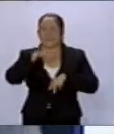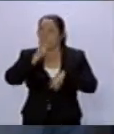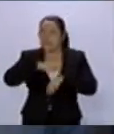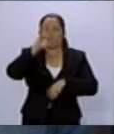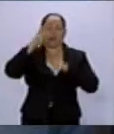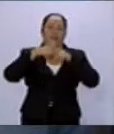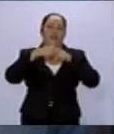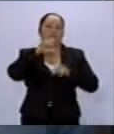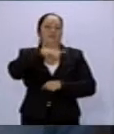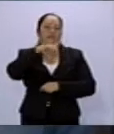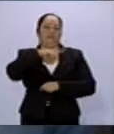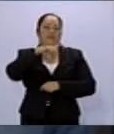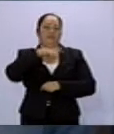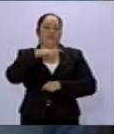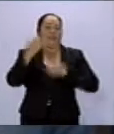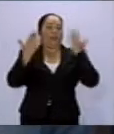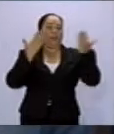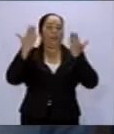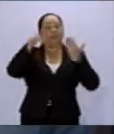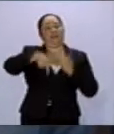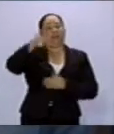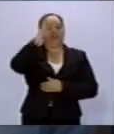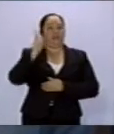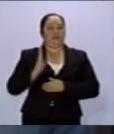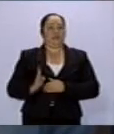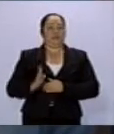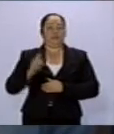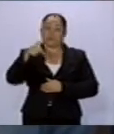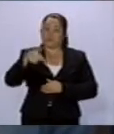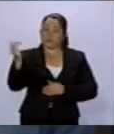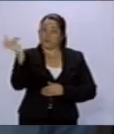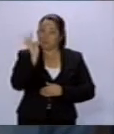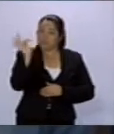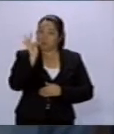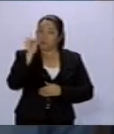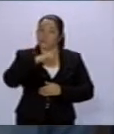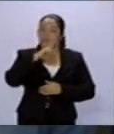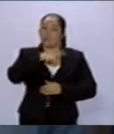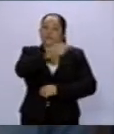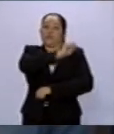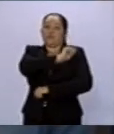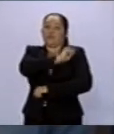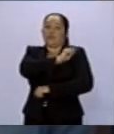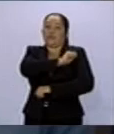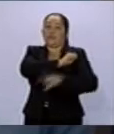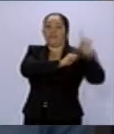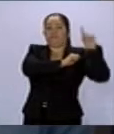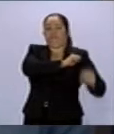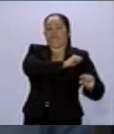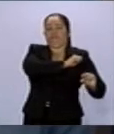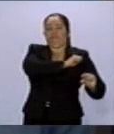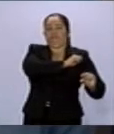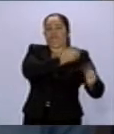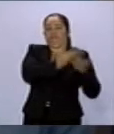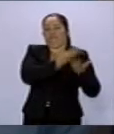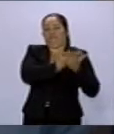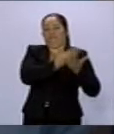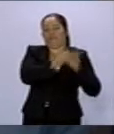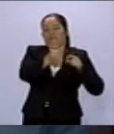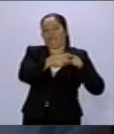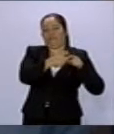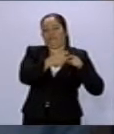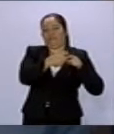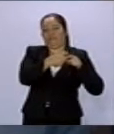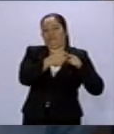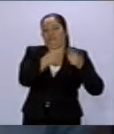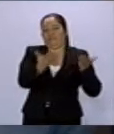ao Brasil nós hoje estamos colocando na faculdade um número de profissionais de estudantes de medicina inferior a esses países Portanto o nosso agravo só iria